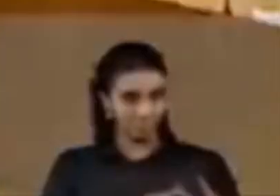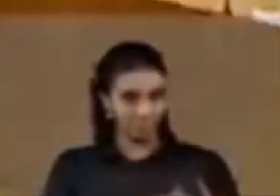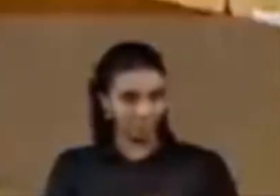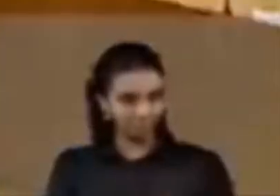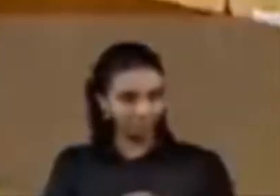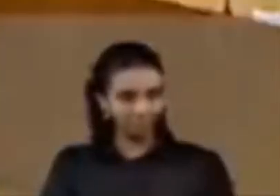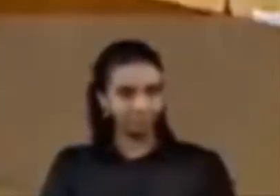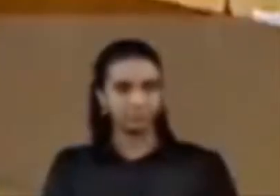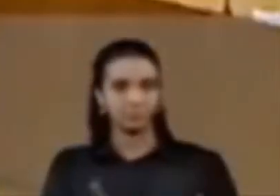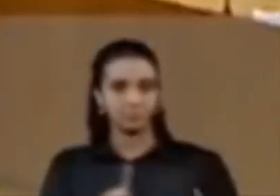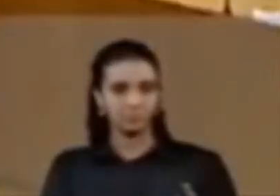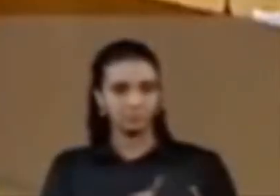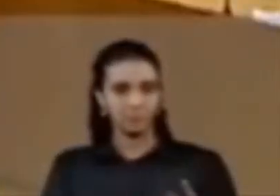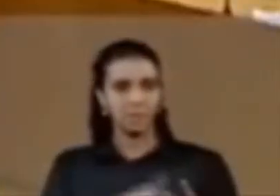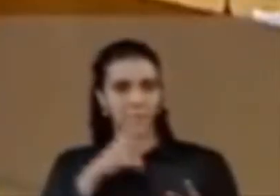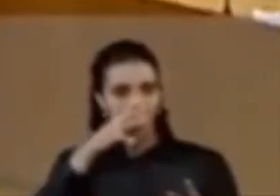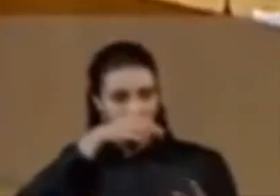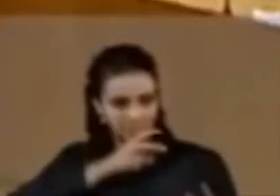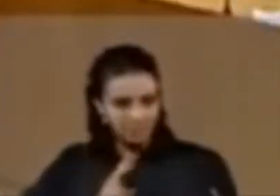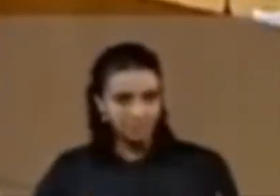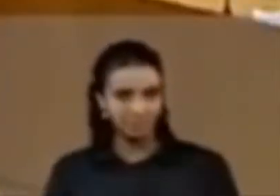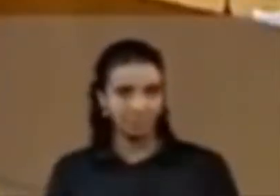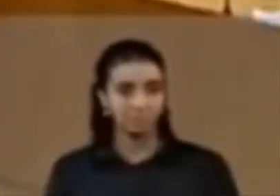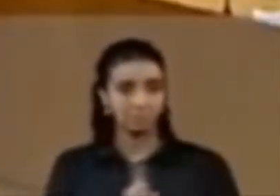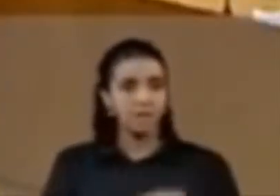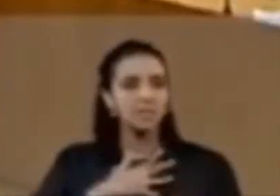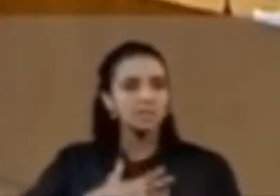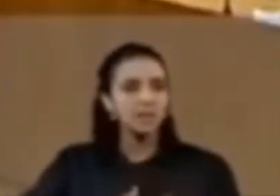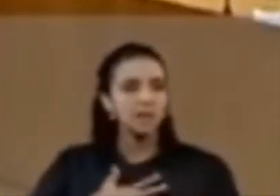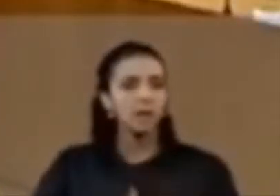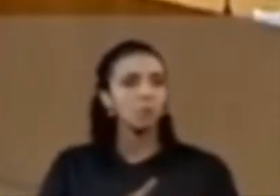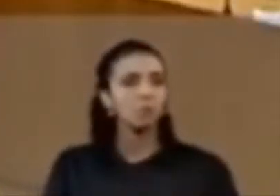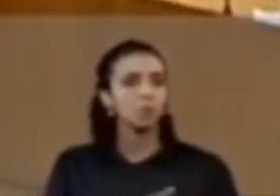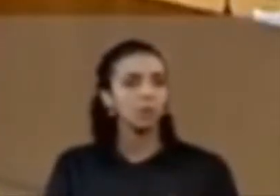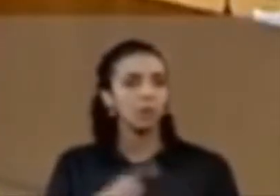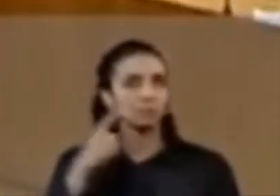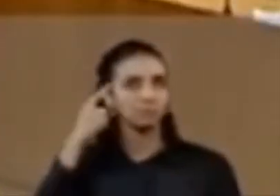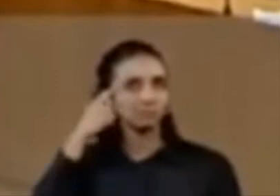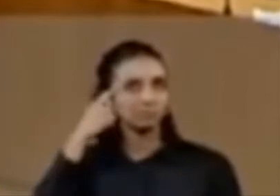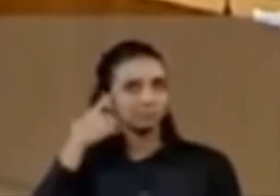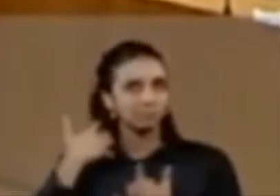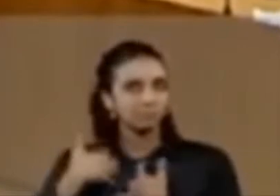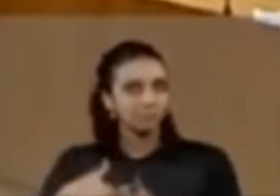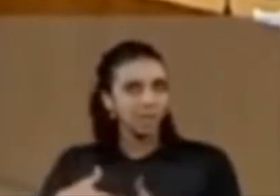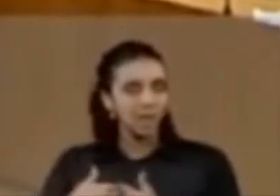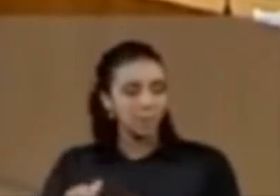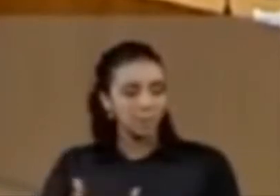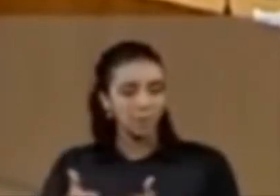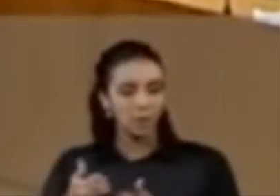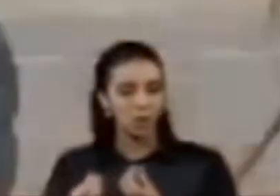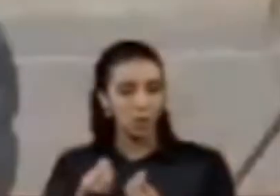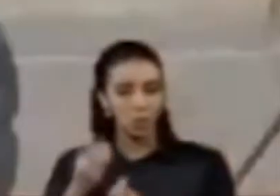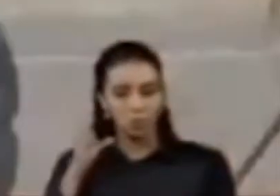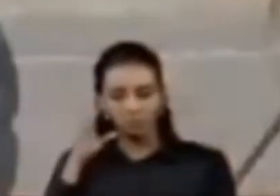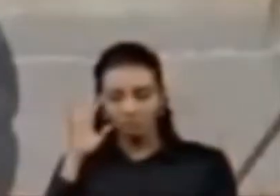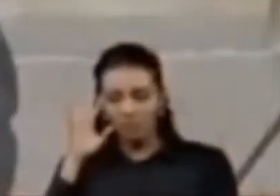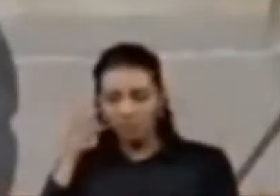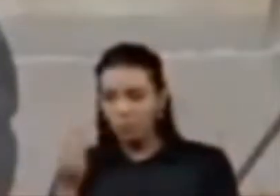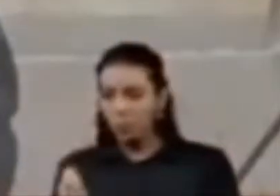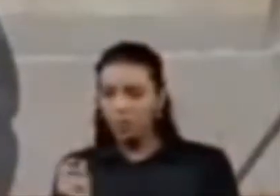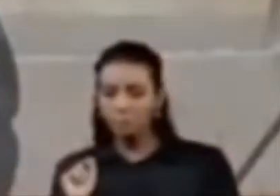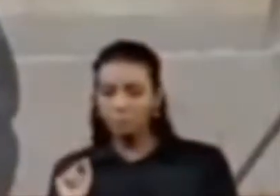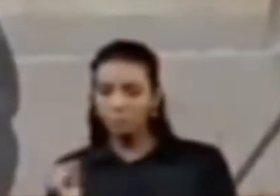serenidade, firmeza e persistência. Serenidade para melhor refletir e definir o que é